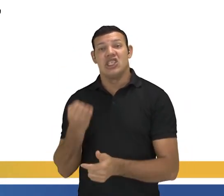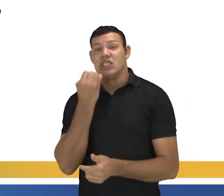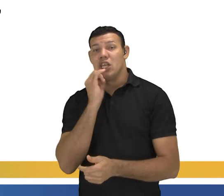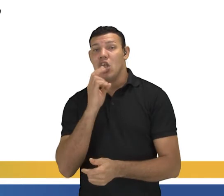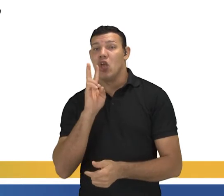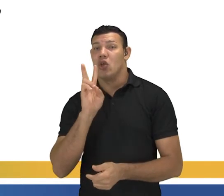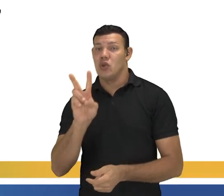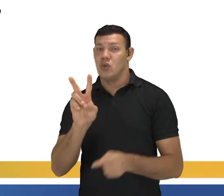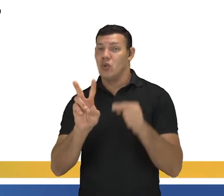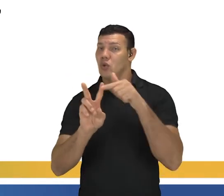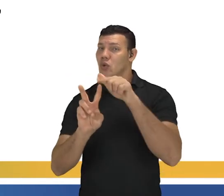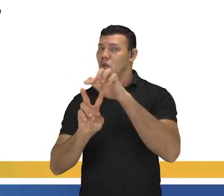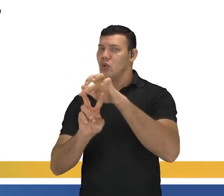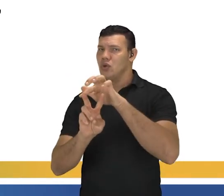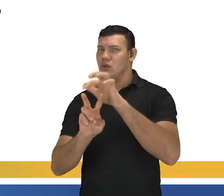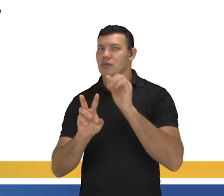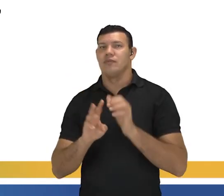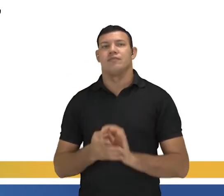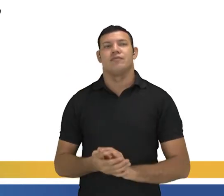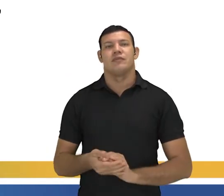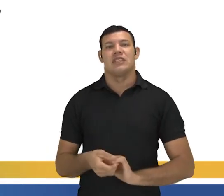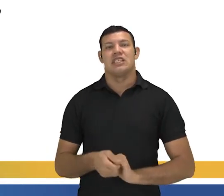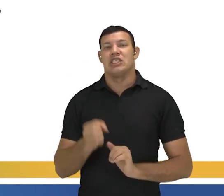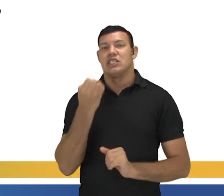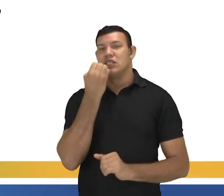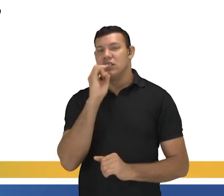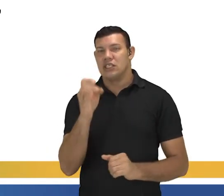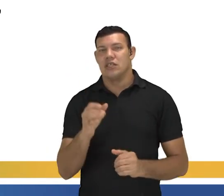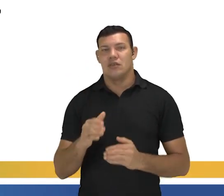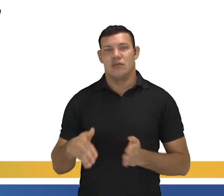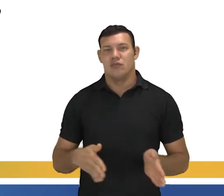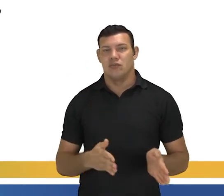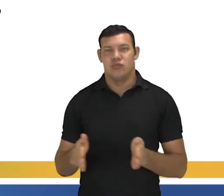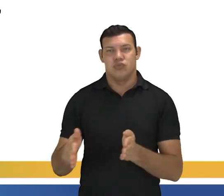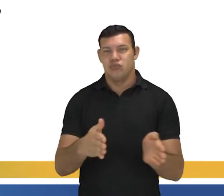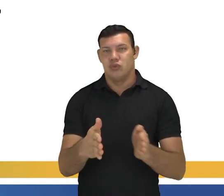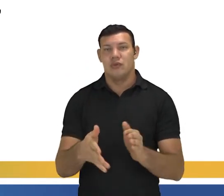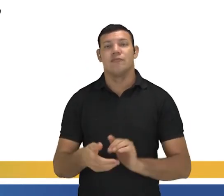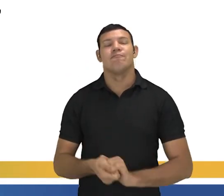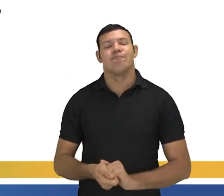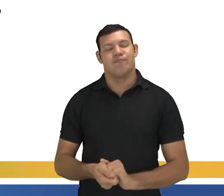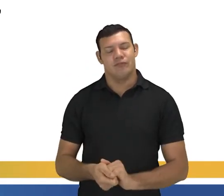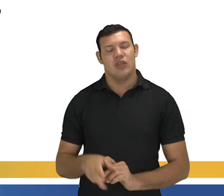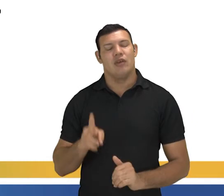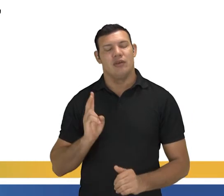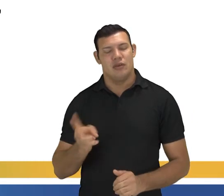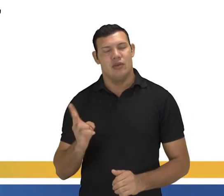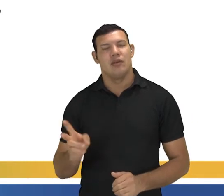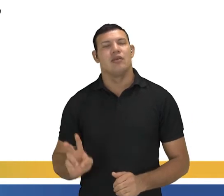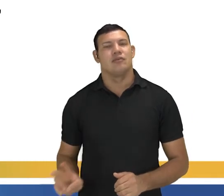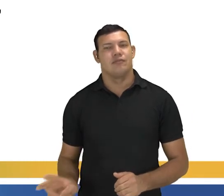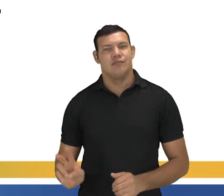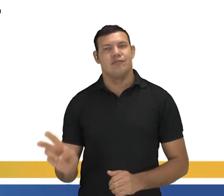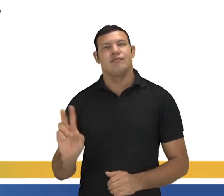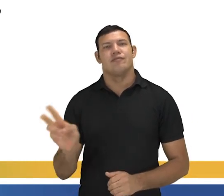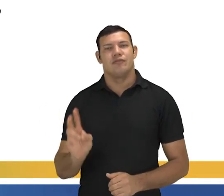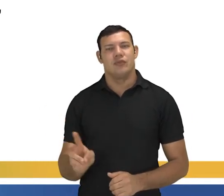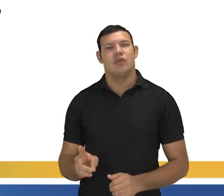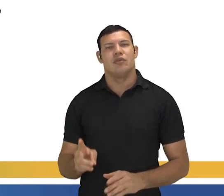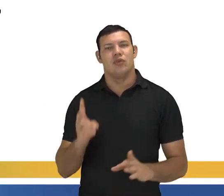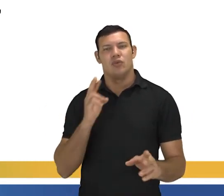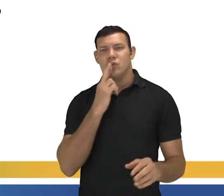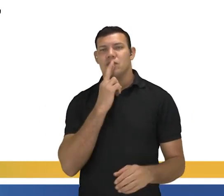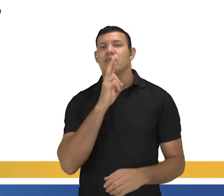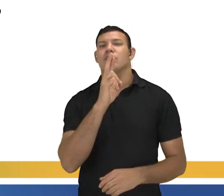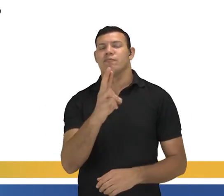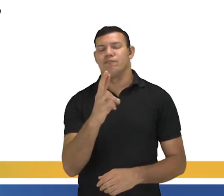dois resistores. Se vocês tiverem num circuito vários resistores de mesmo valor, você pode obter o